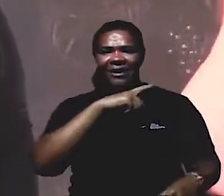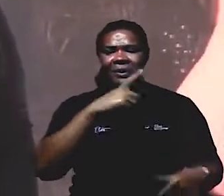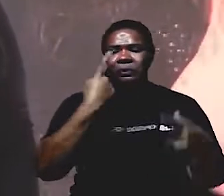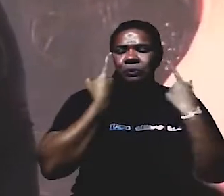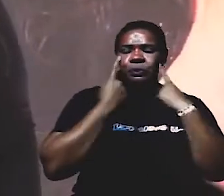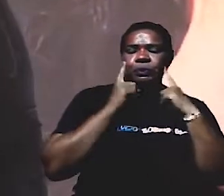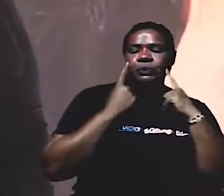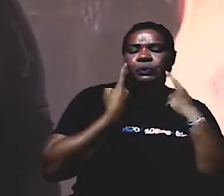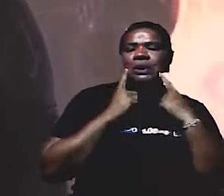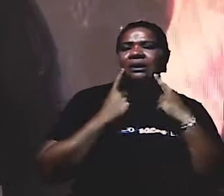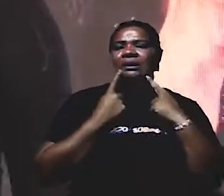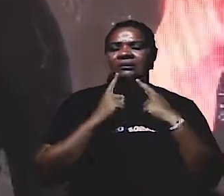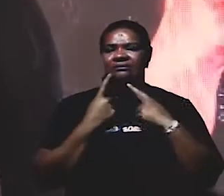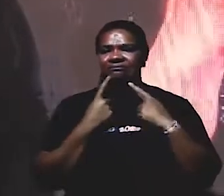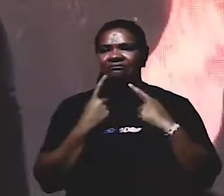chorar.